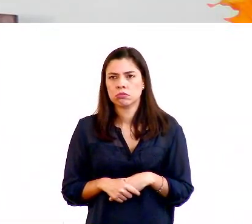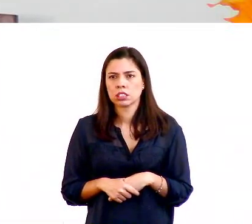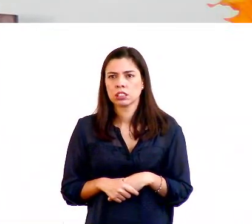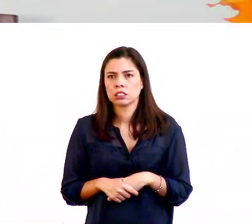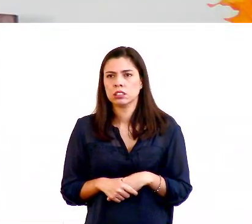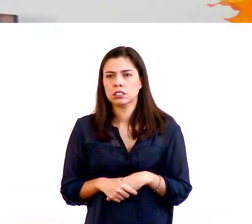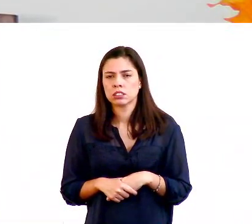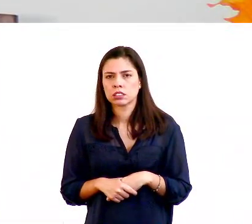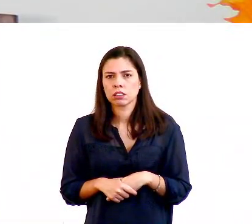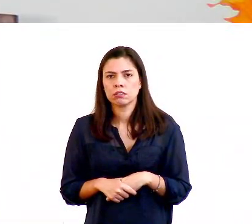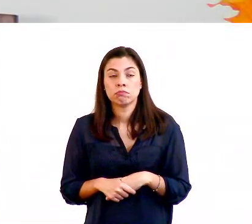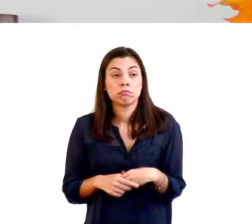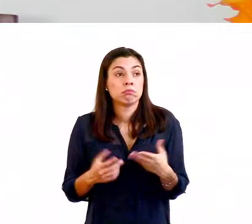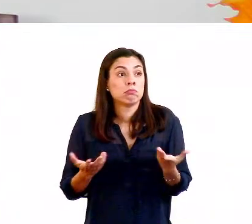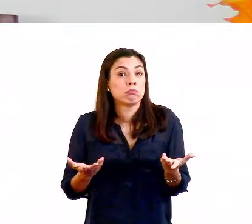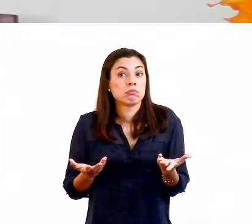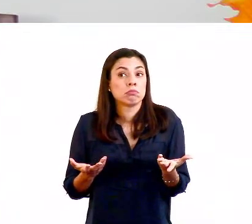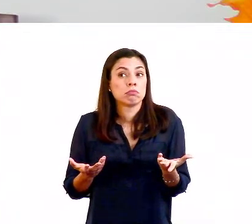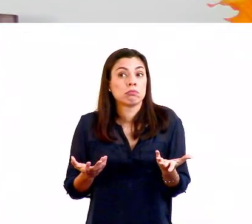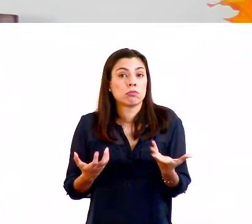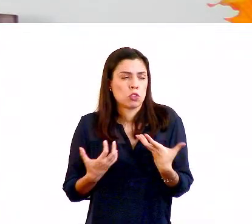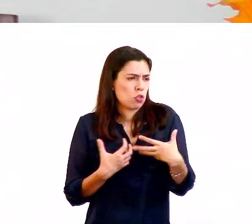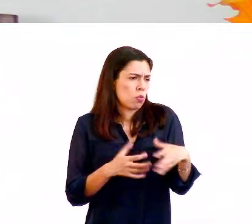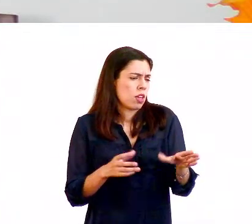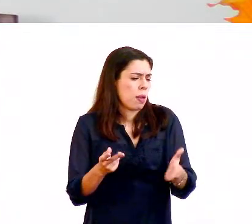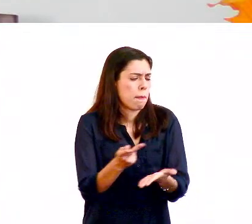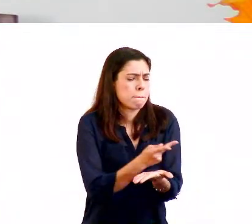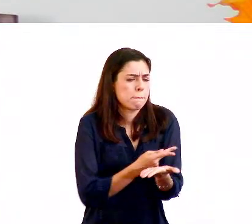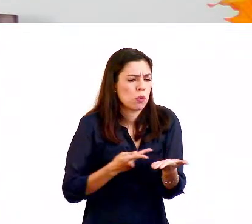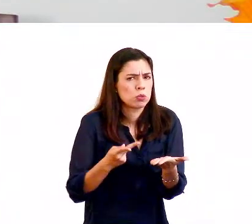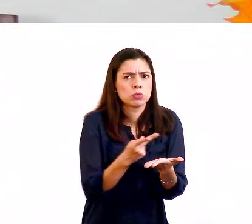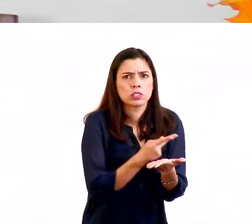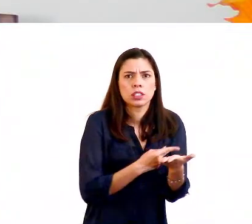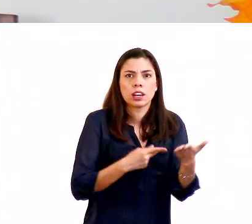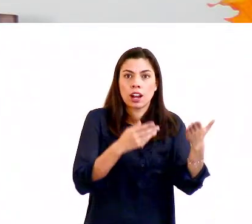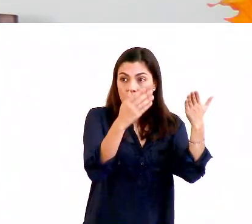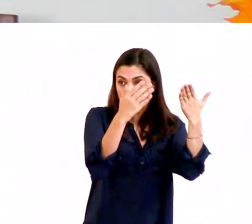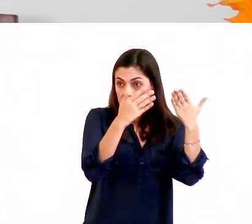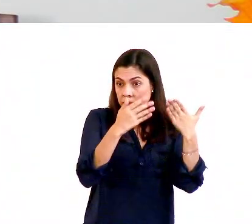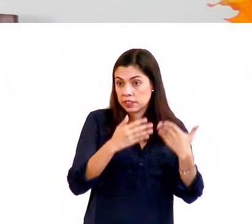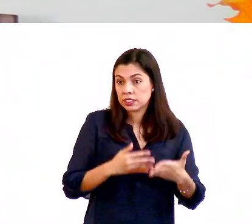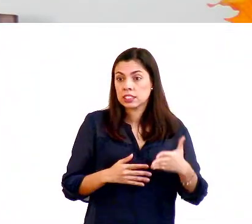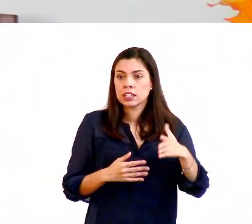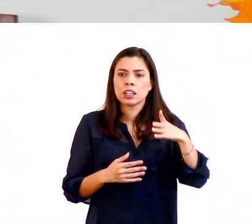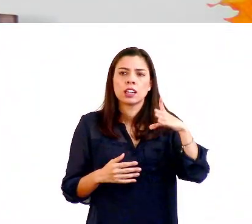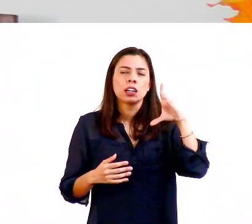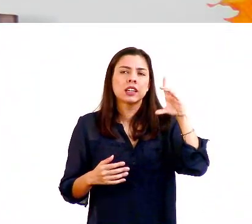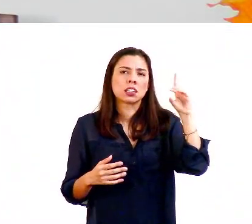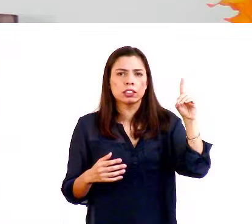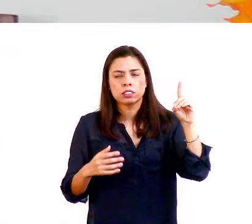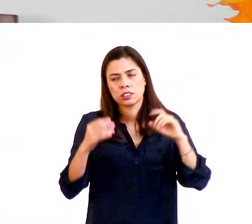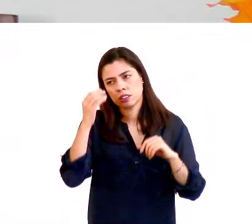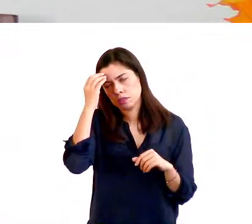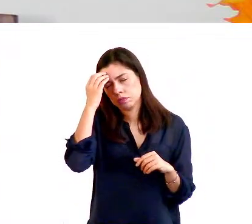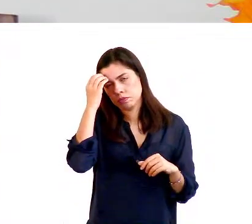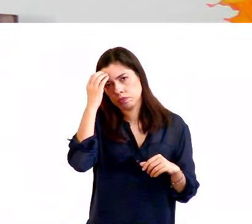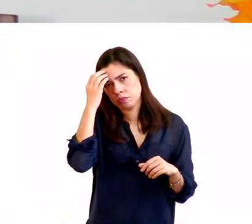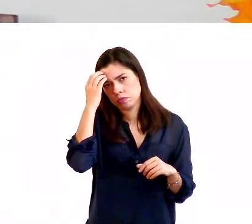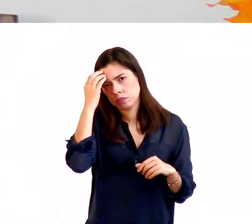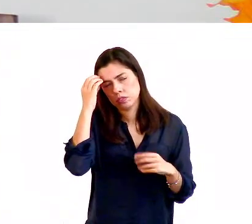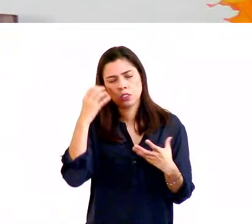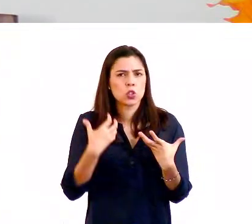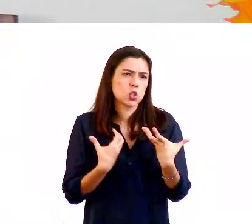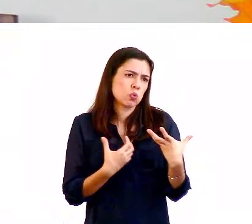Preguiça de buscar as coisas de Deus. Preguiça de servir a Deus